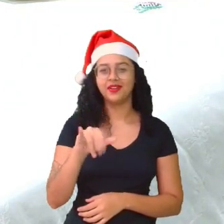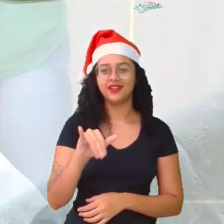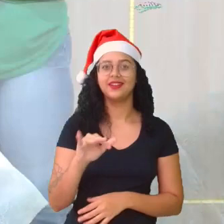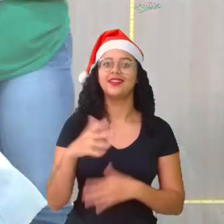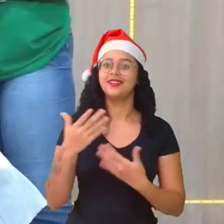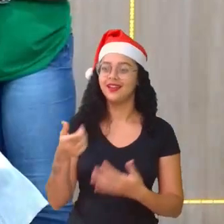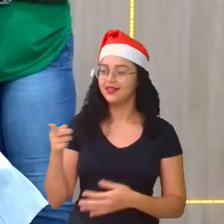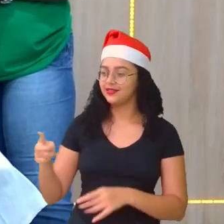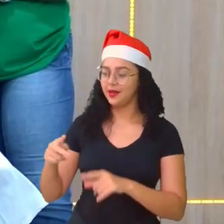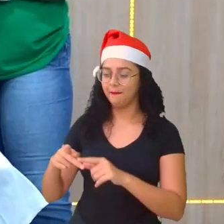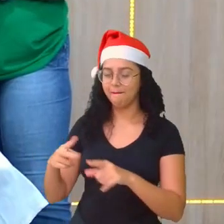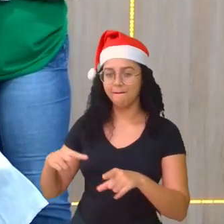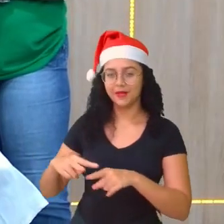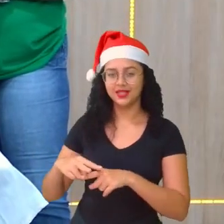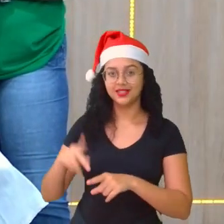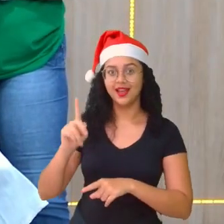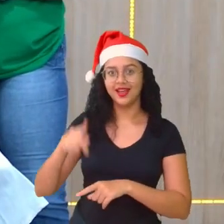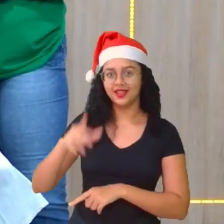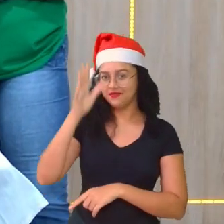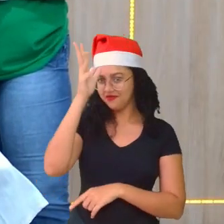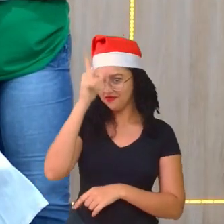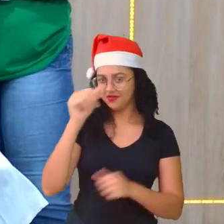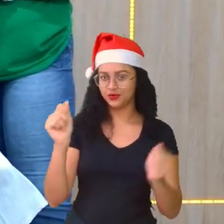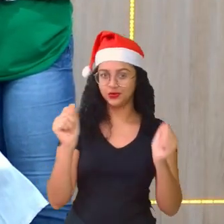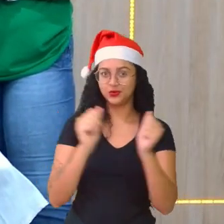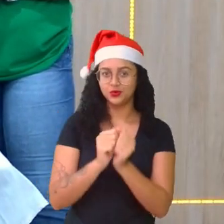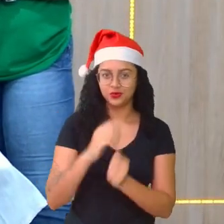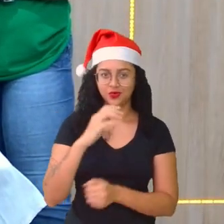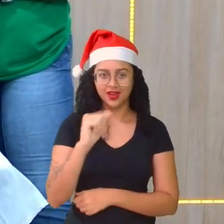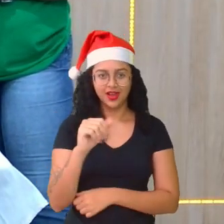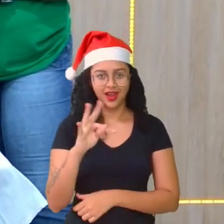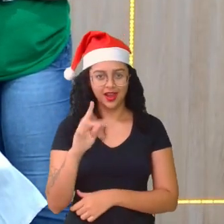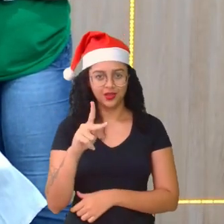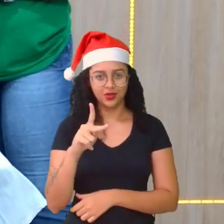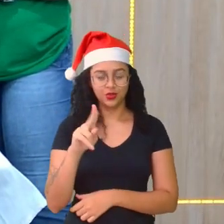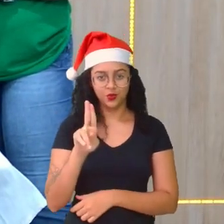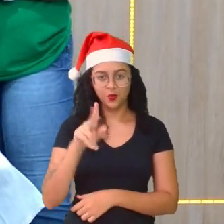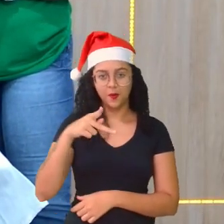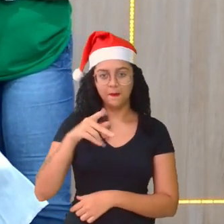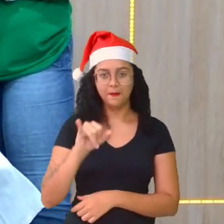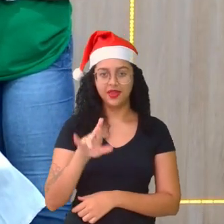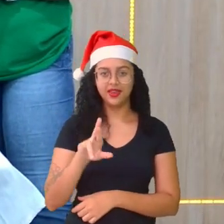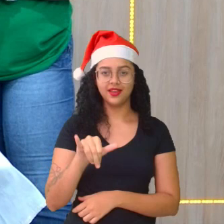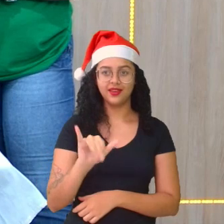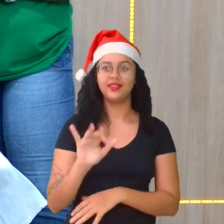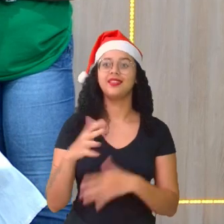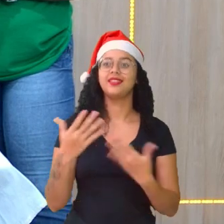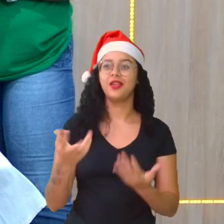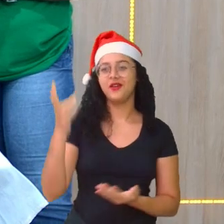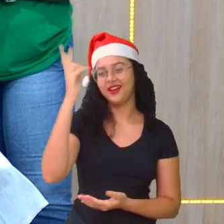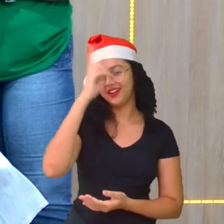Show de bola, galerinha, massa. Então você, a partir de agora, o comprimento da circunferência, você vai lembrar que é